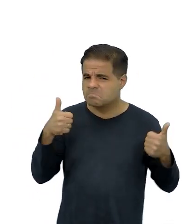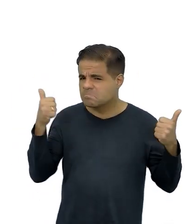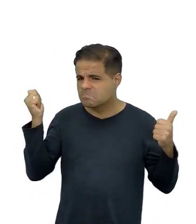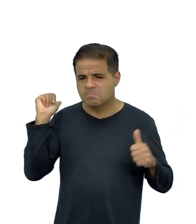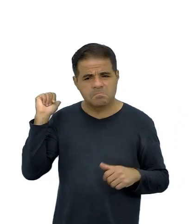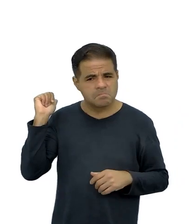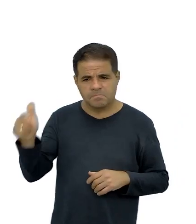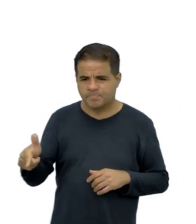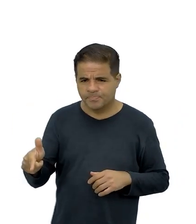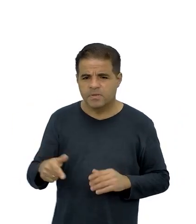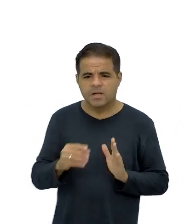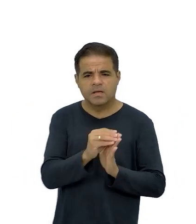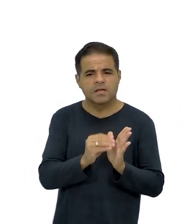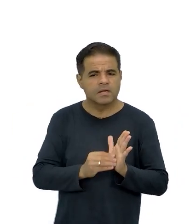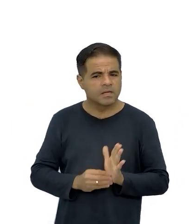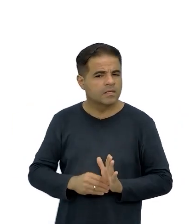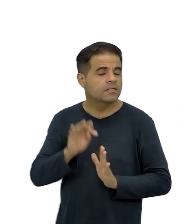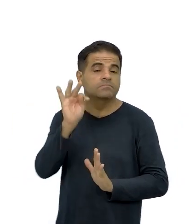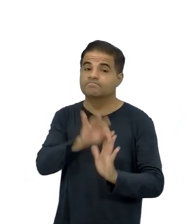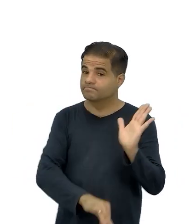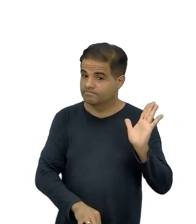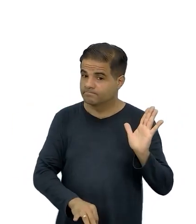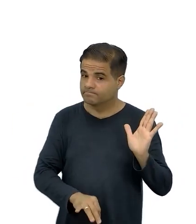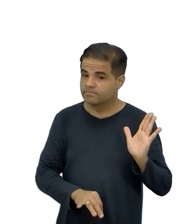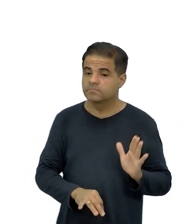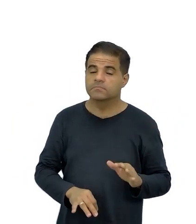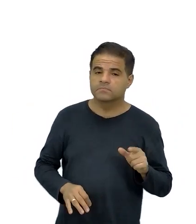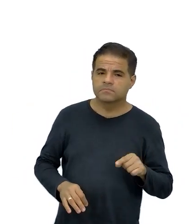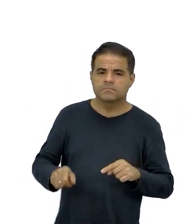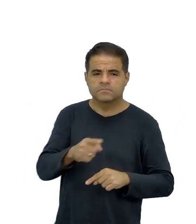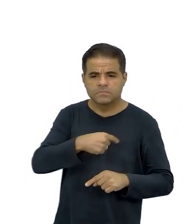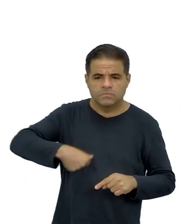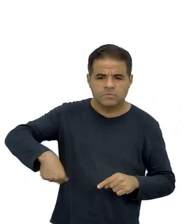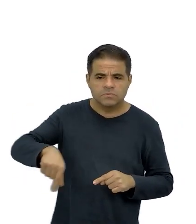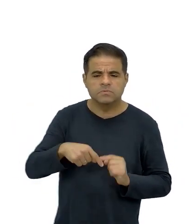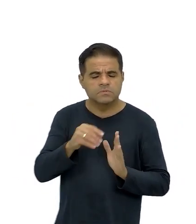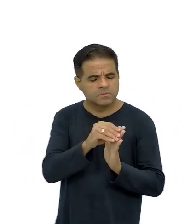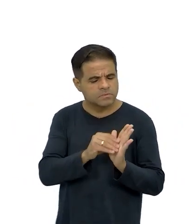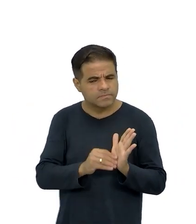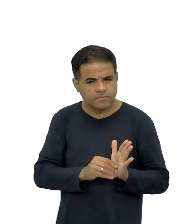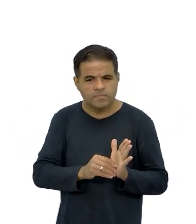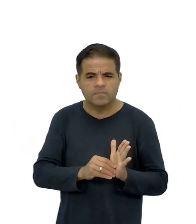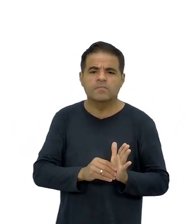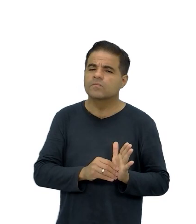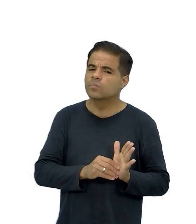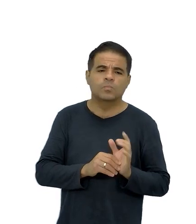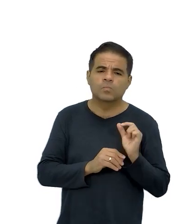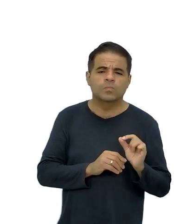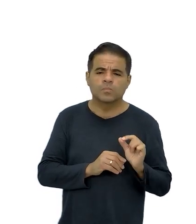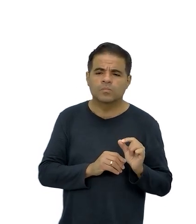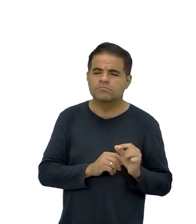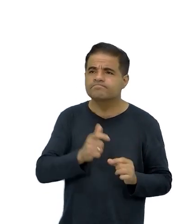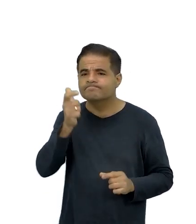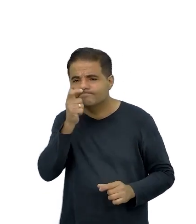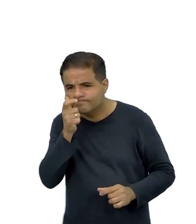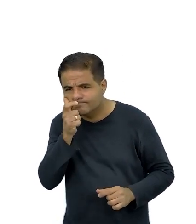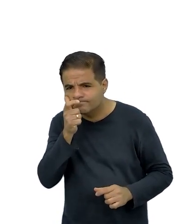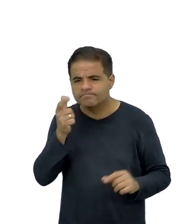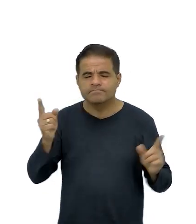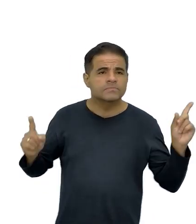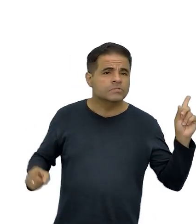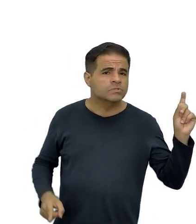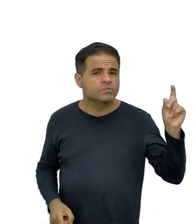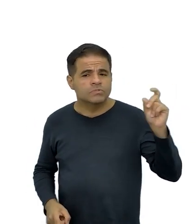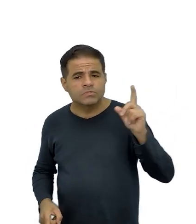para cada trecho do seu texto. Circular, né, durante a produção, observando as